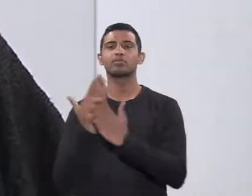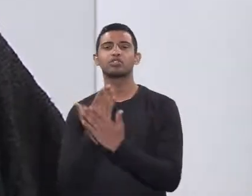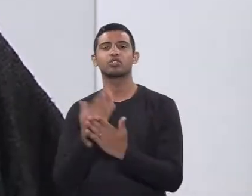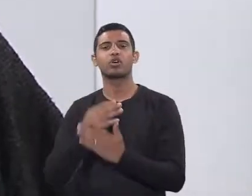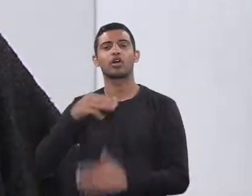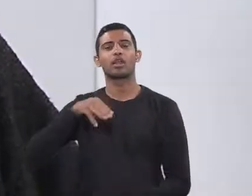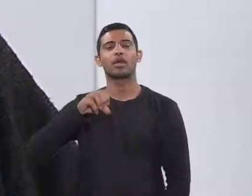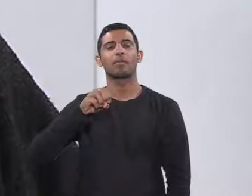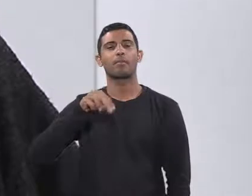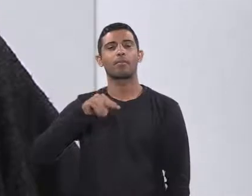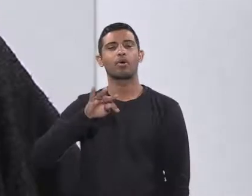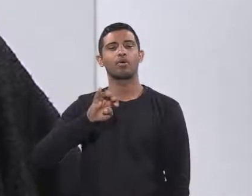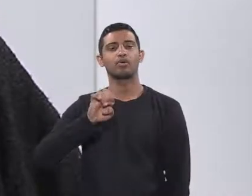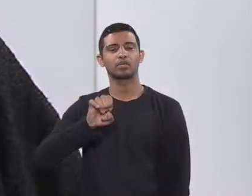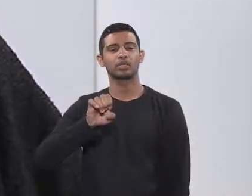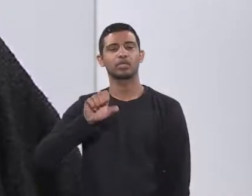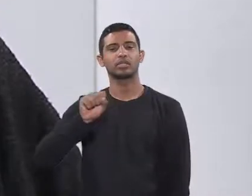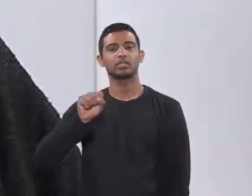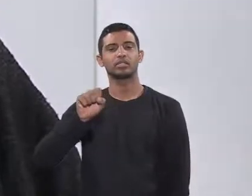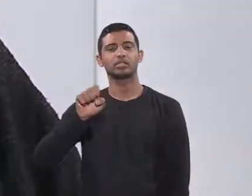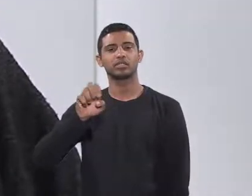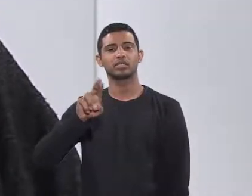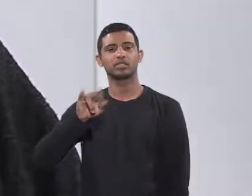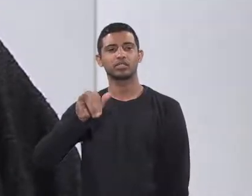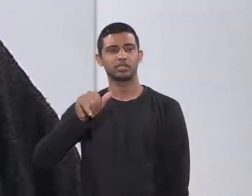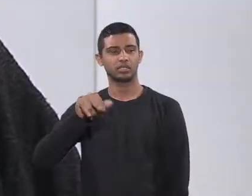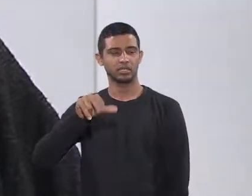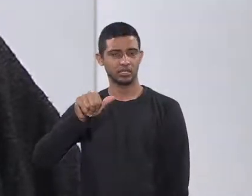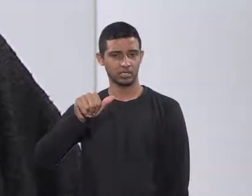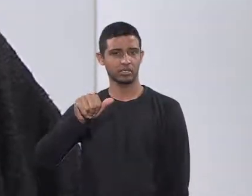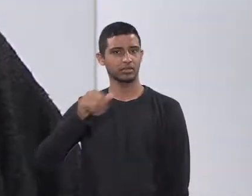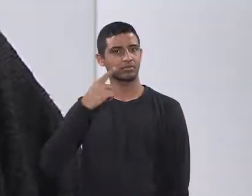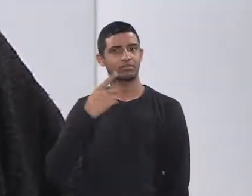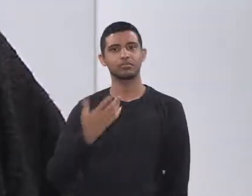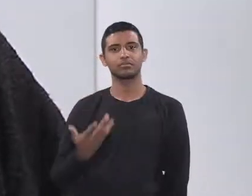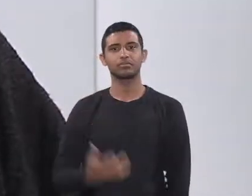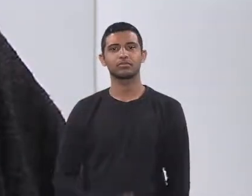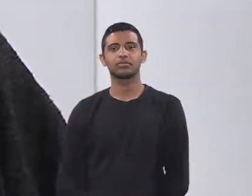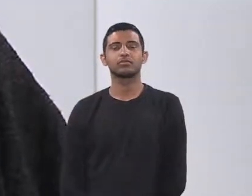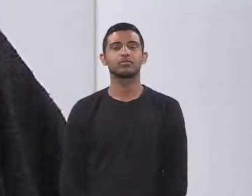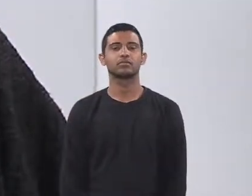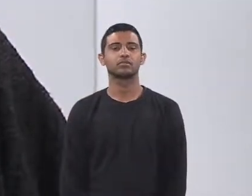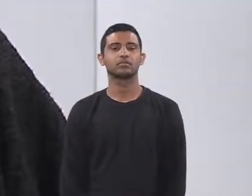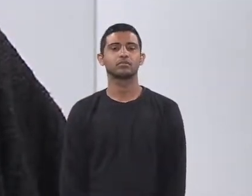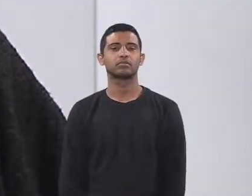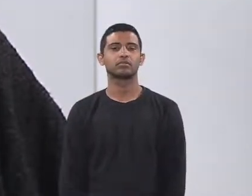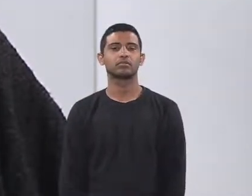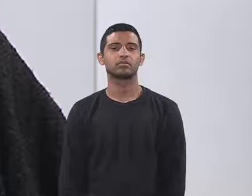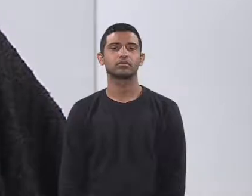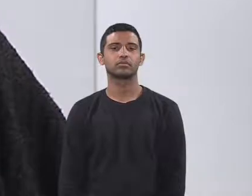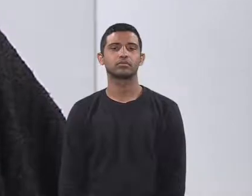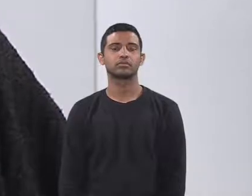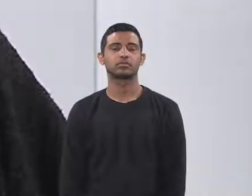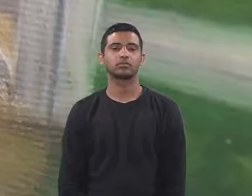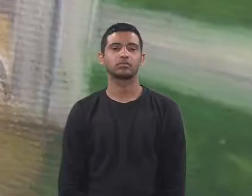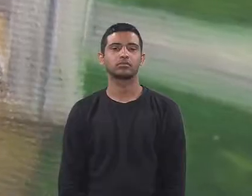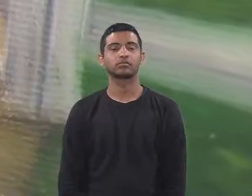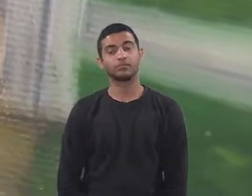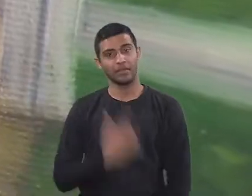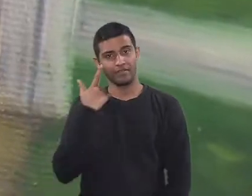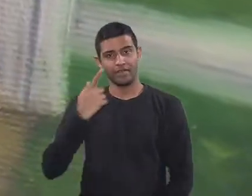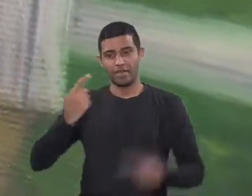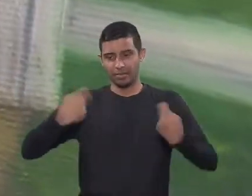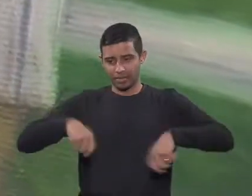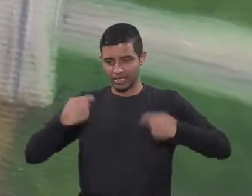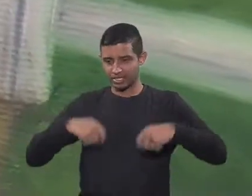uma felicidade. Era uma escola realmente montessoriana, que é o que deve ser